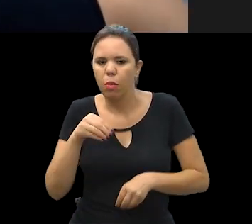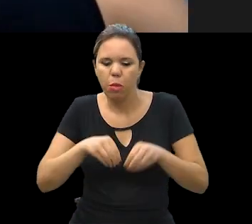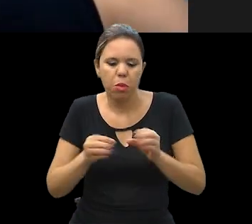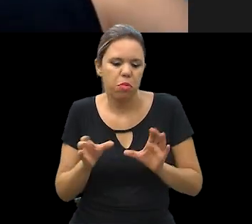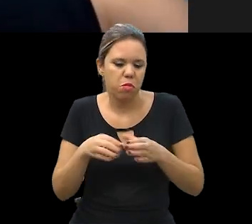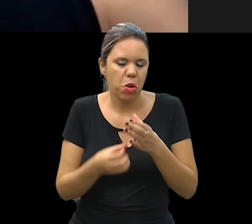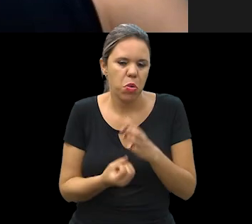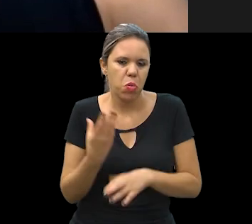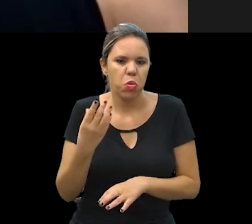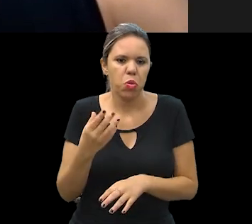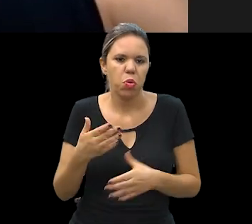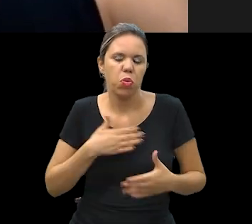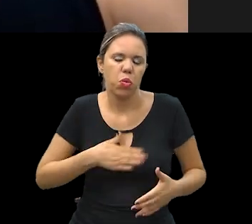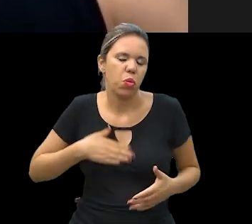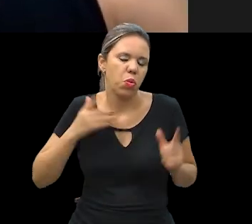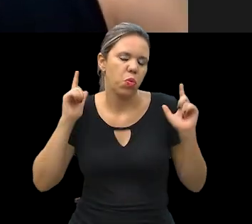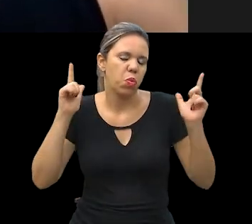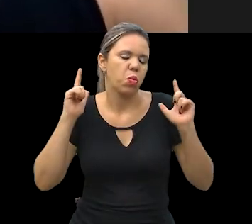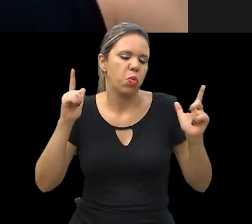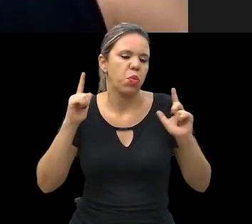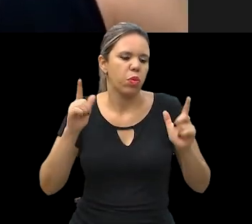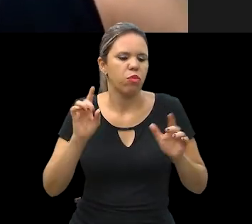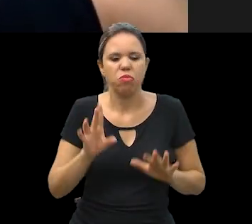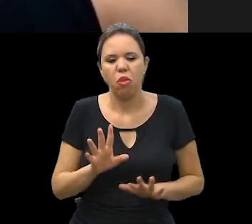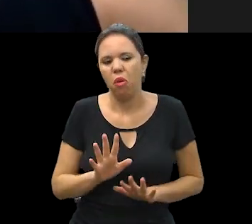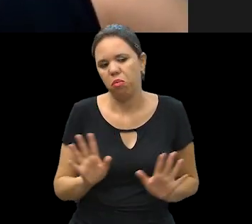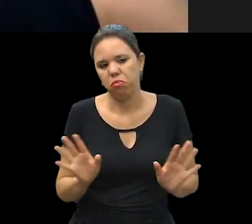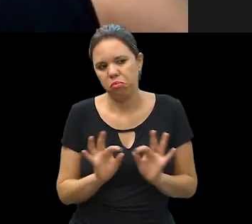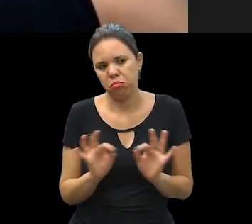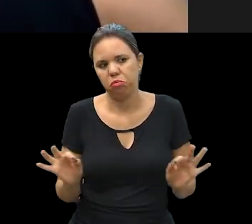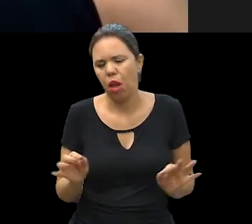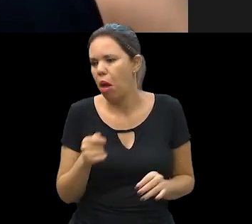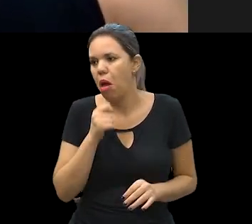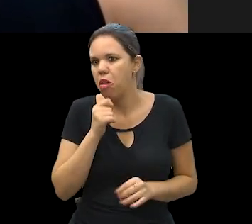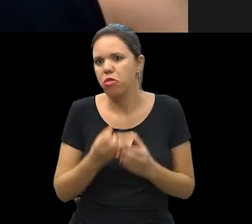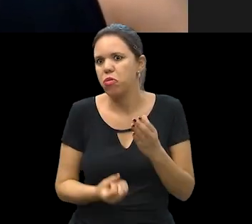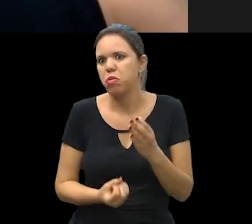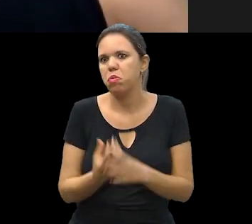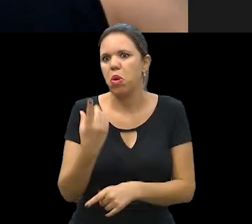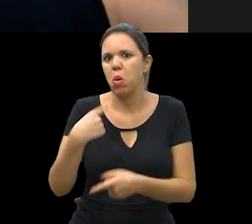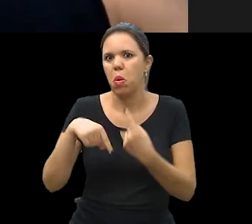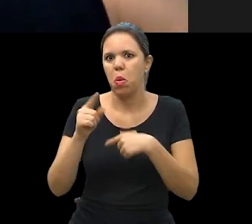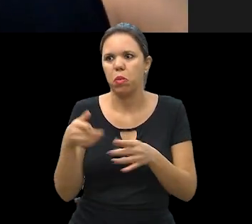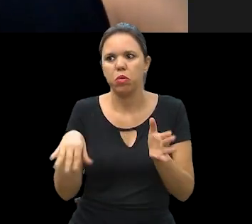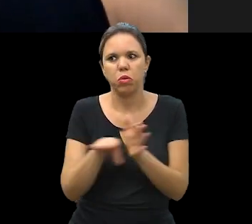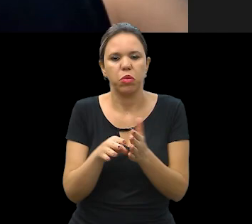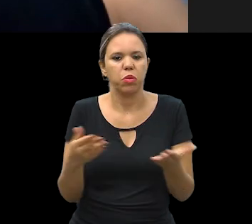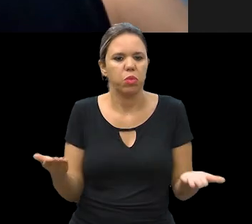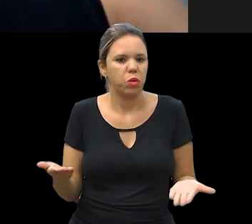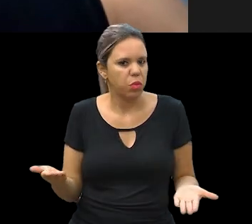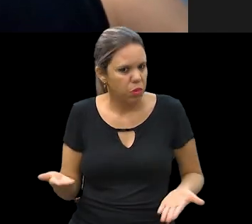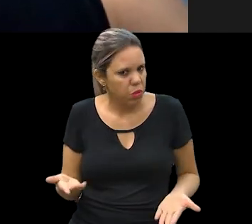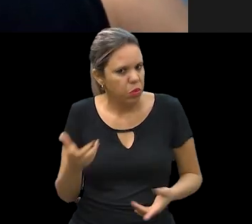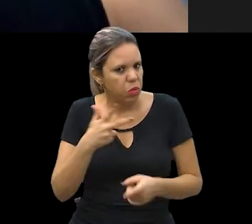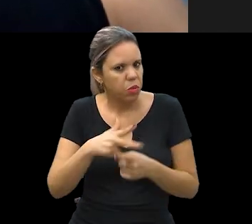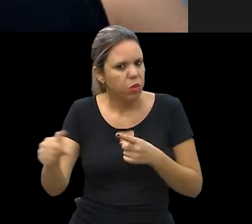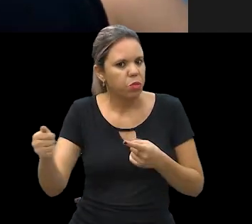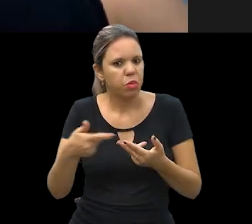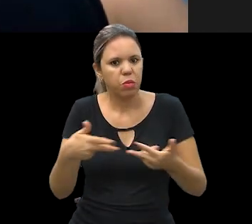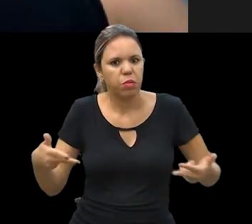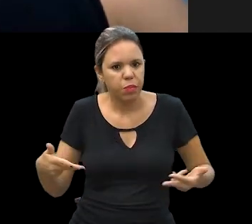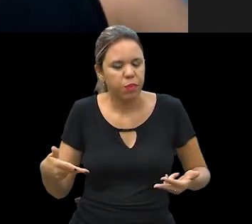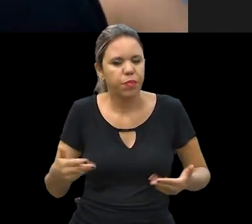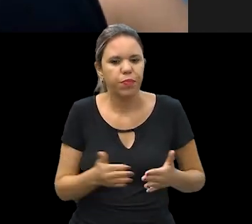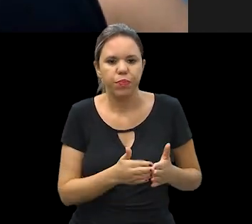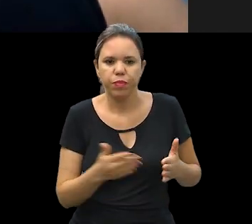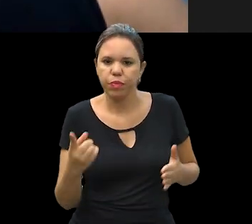meio que montou a banda para curtir, para fazer um negócio que a gente estava afim, e a gente não esperava que ia chegar onde estamos chegando aí, conquistando